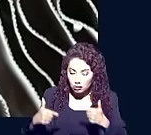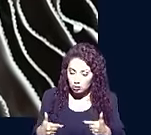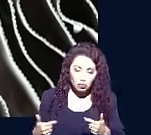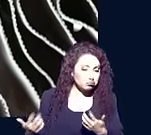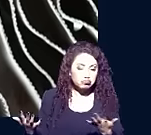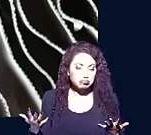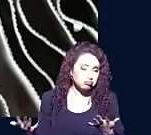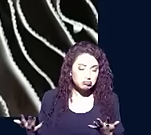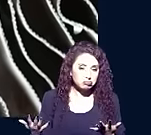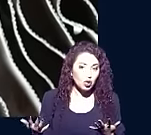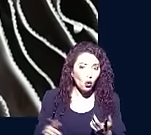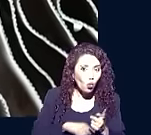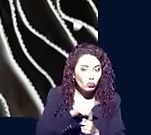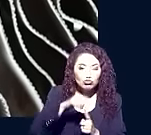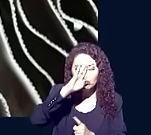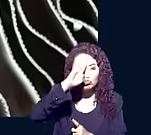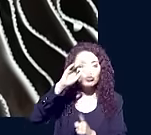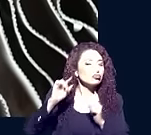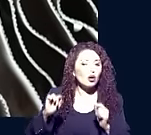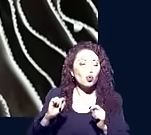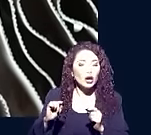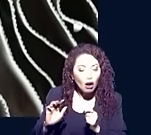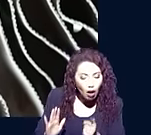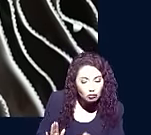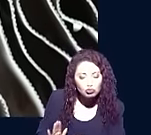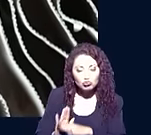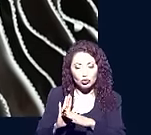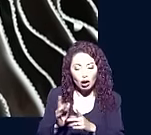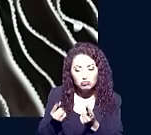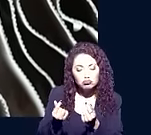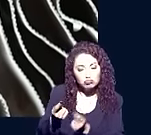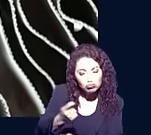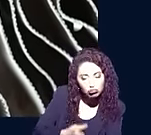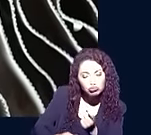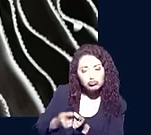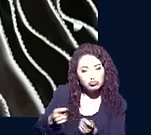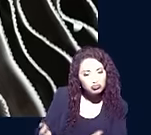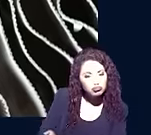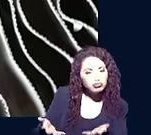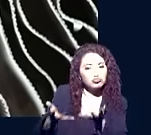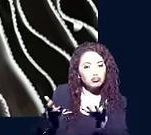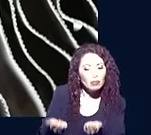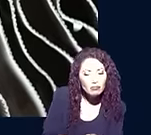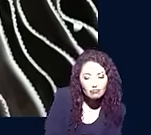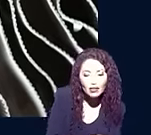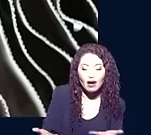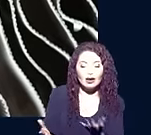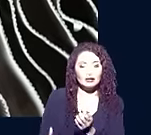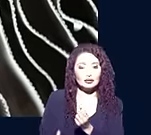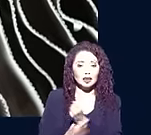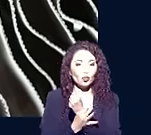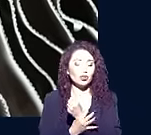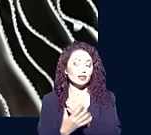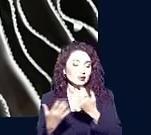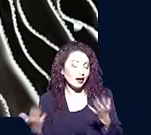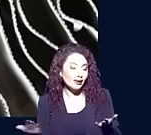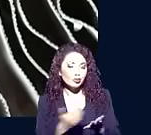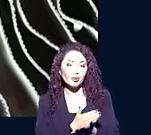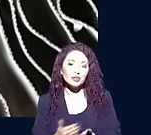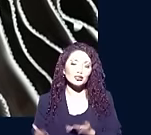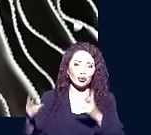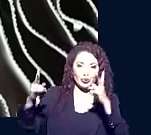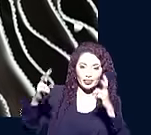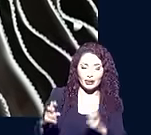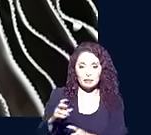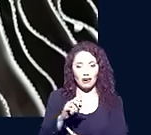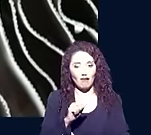sentido de ajudar a economia e da segurança aí vem o assunto arcabouo e aí vem